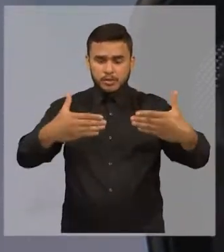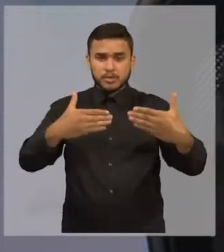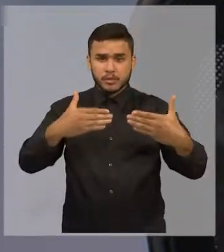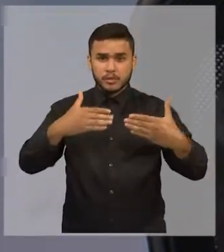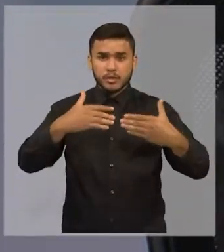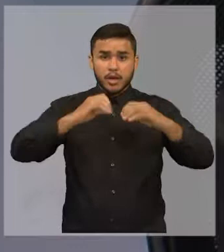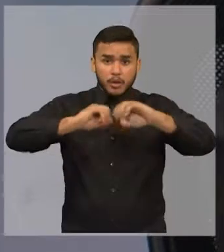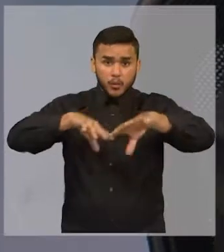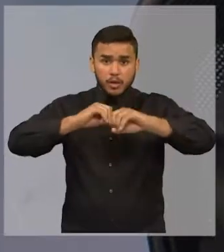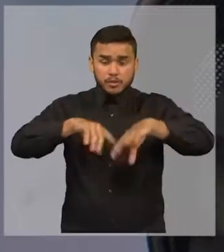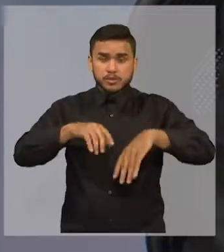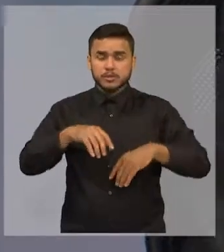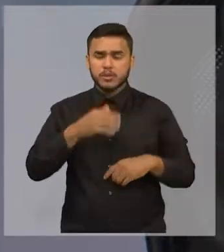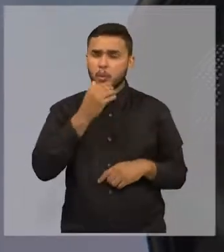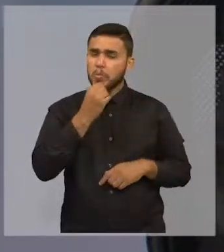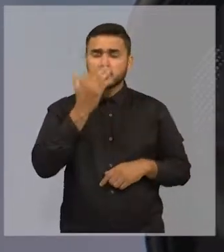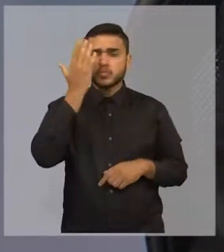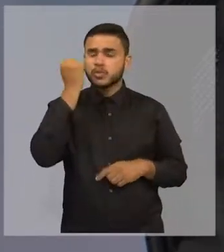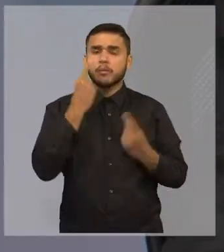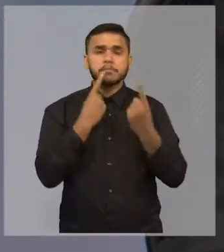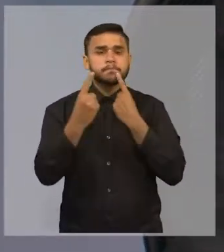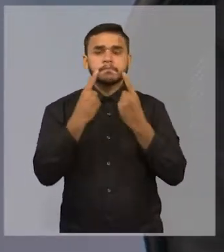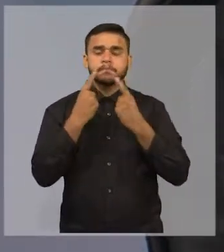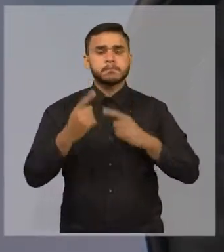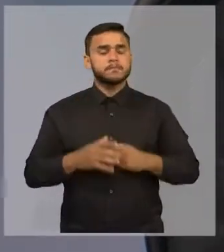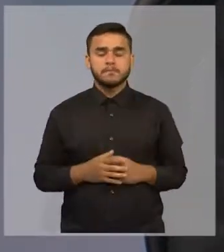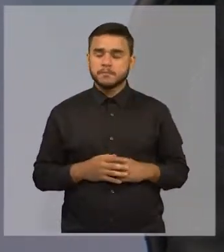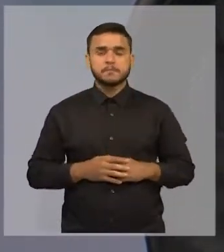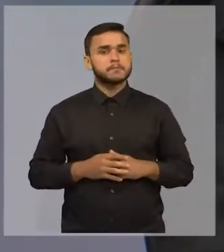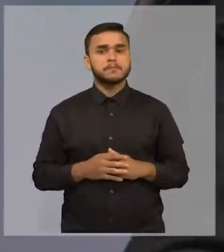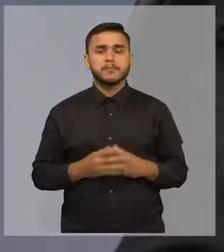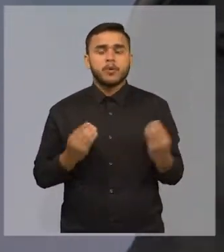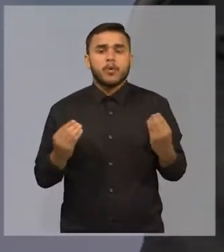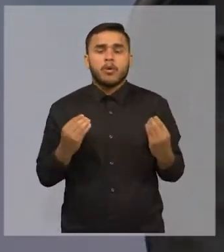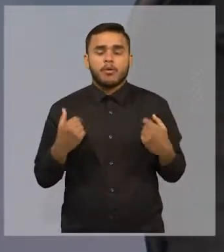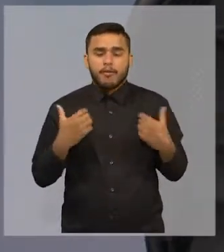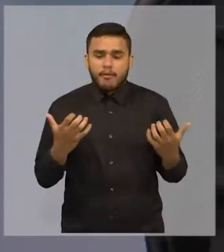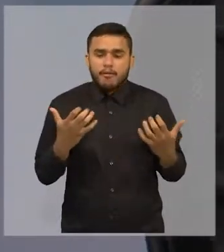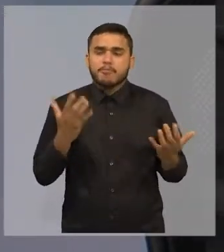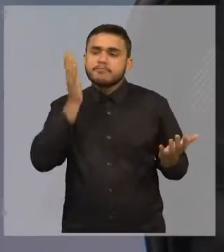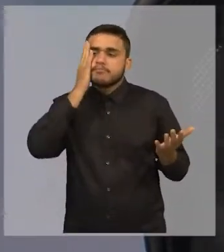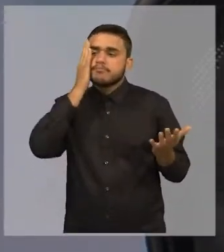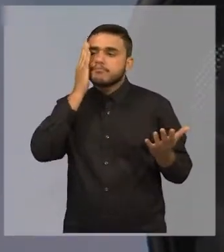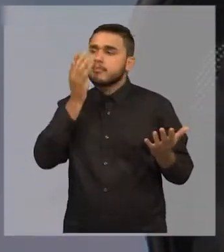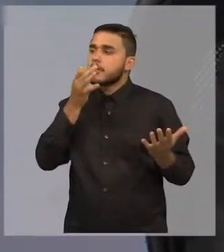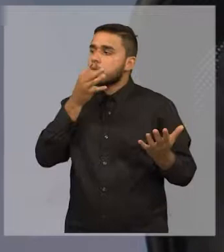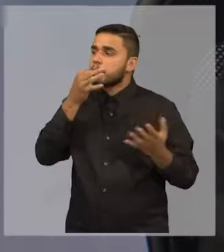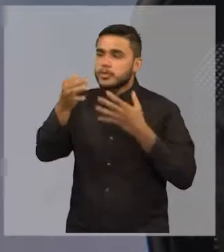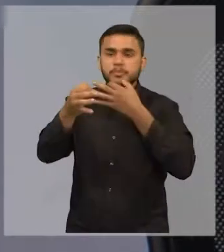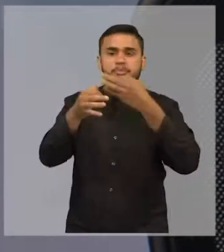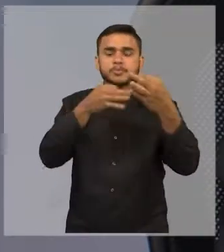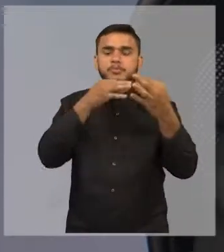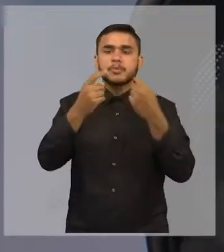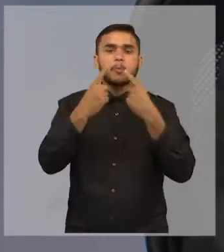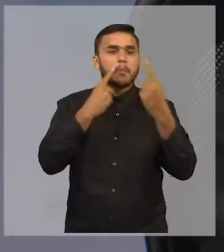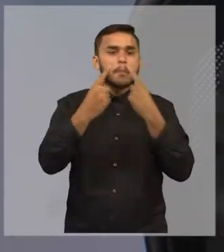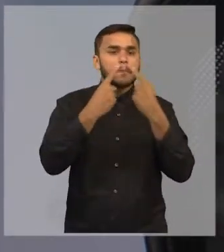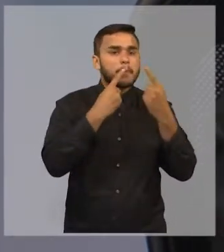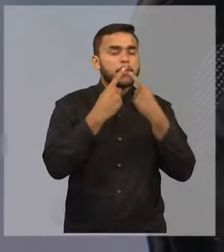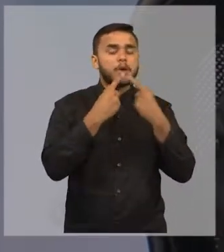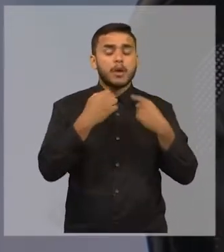um educador, você tem que ter o espírito desarmado para entender as pessoas e passar a